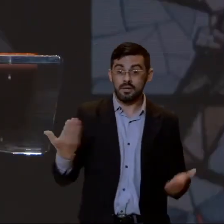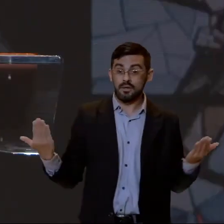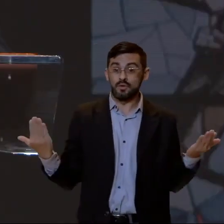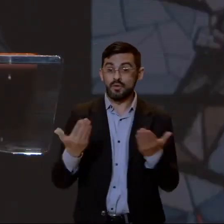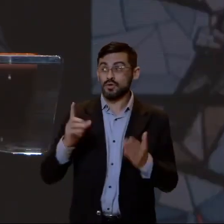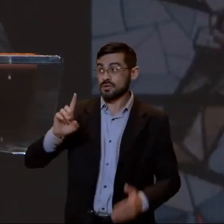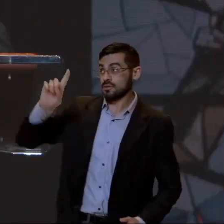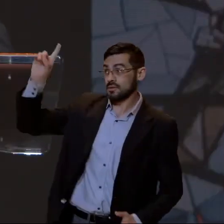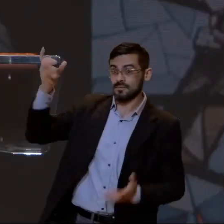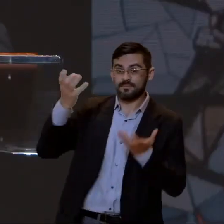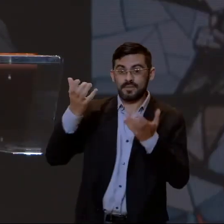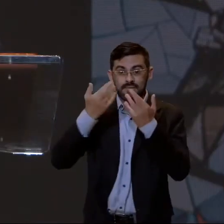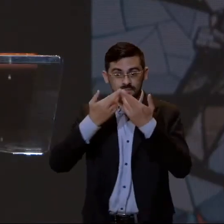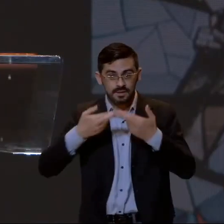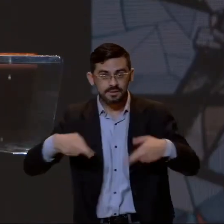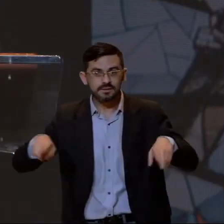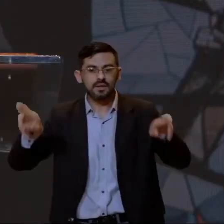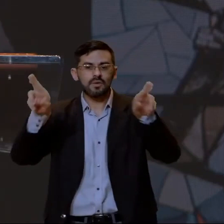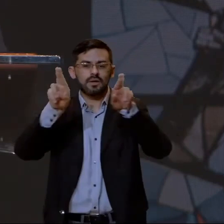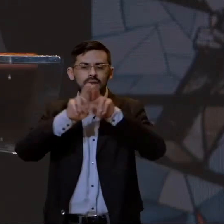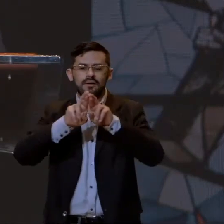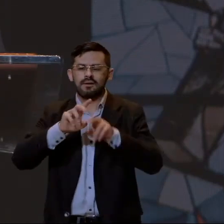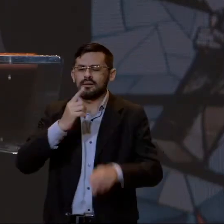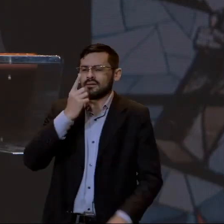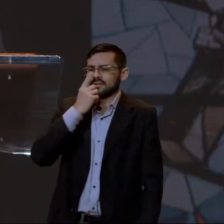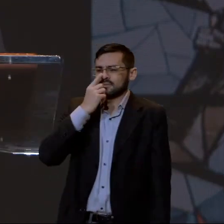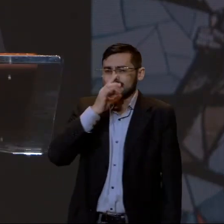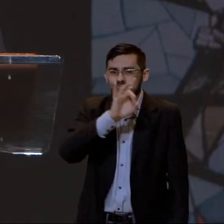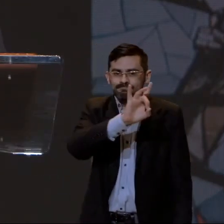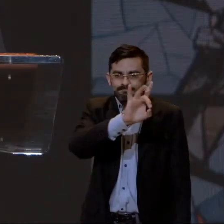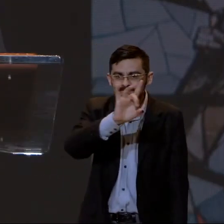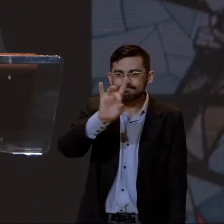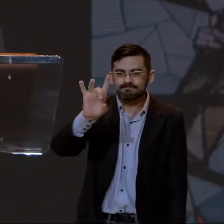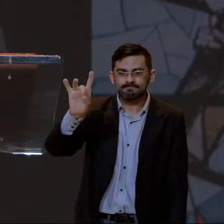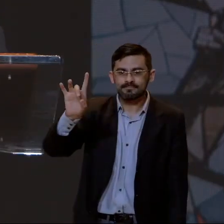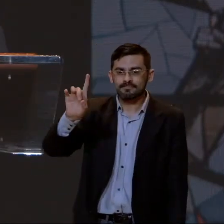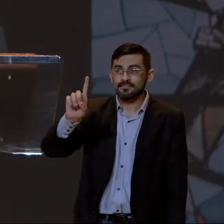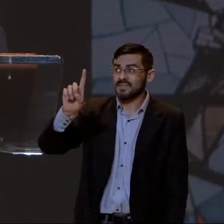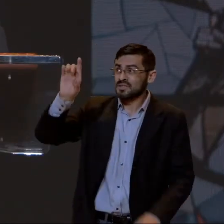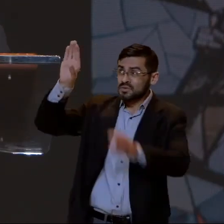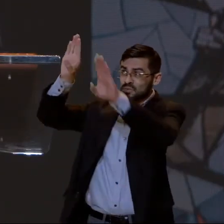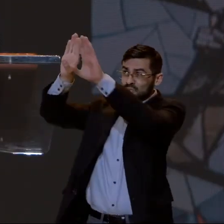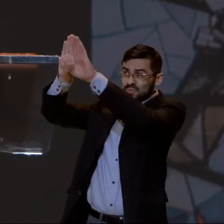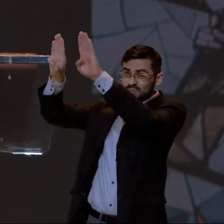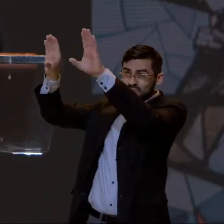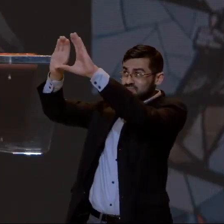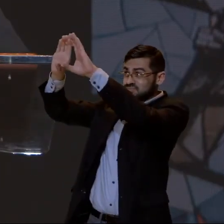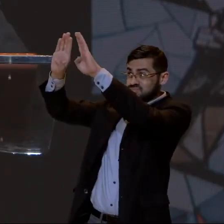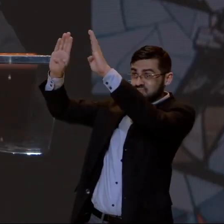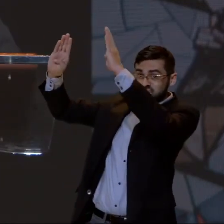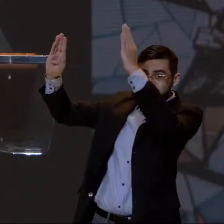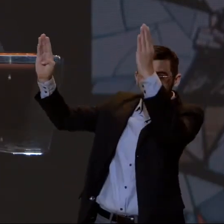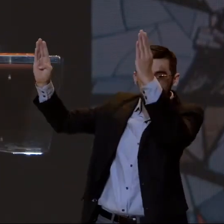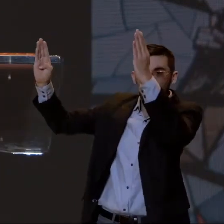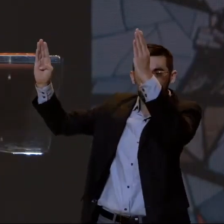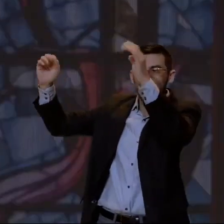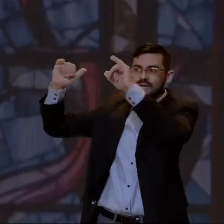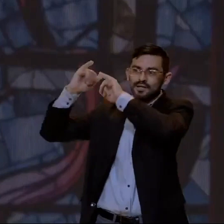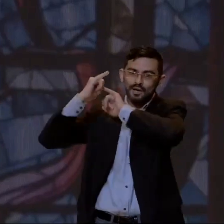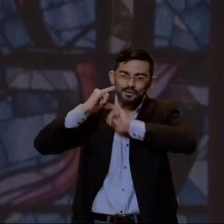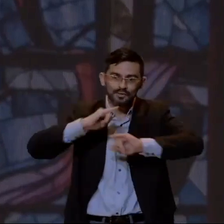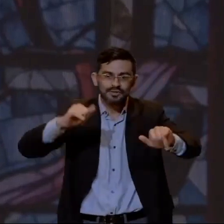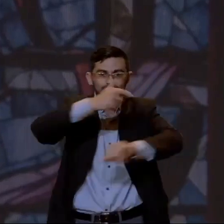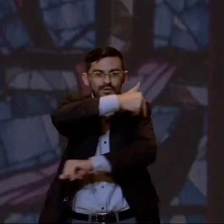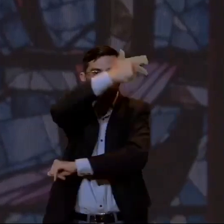quer restaurar a intimidade contigo. O céu se abre, essa é a notícia do Natal.